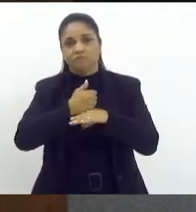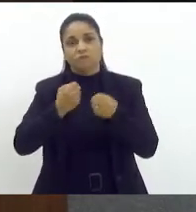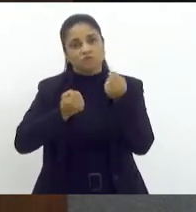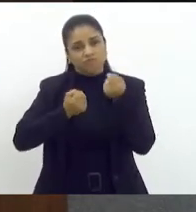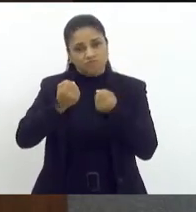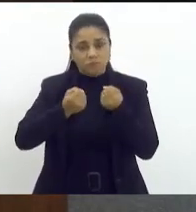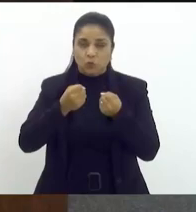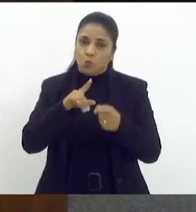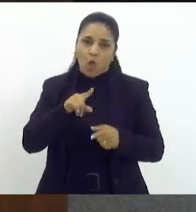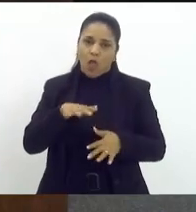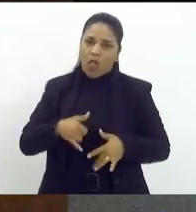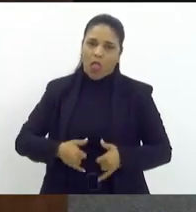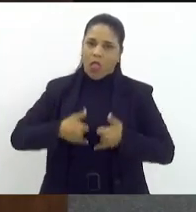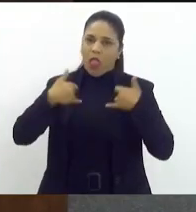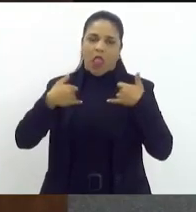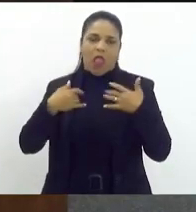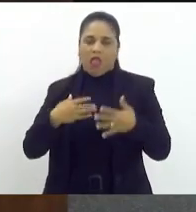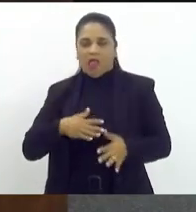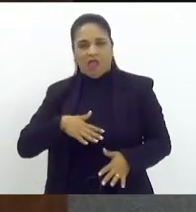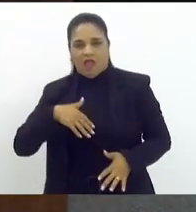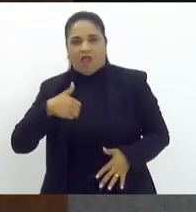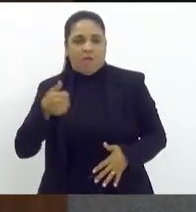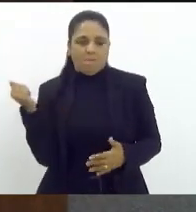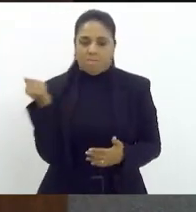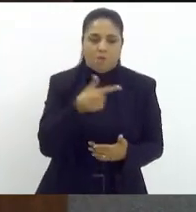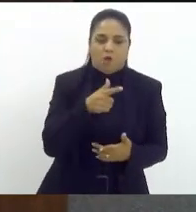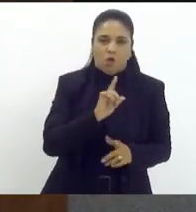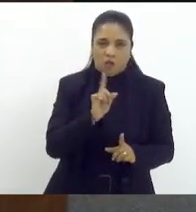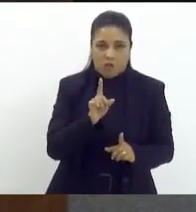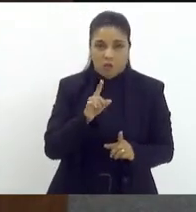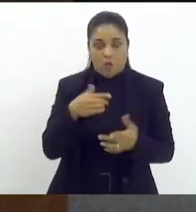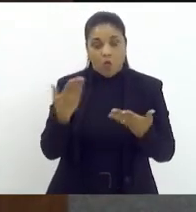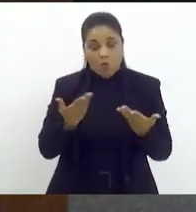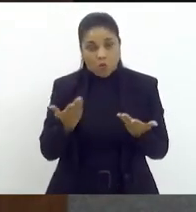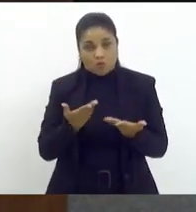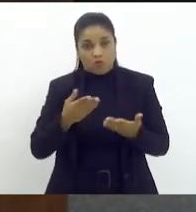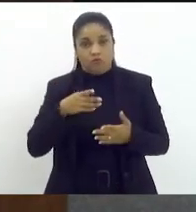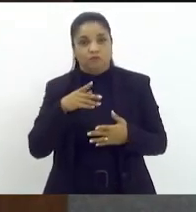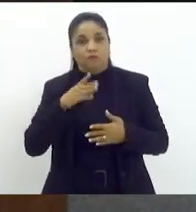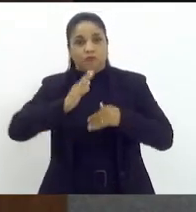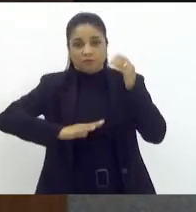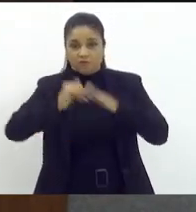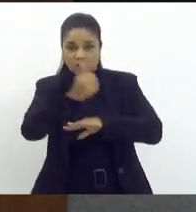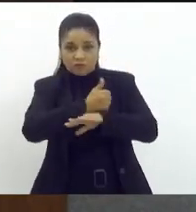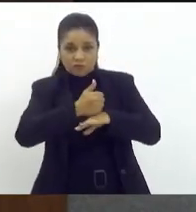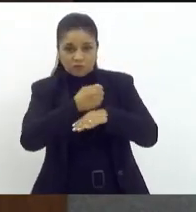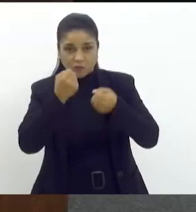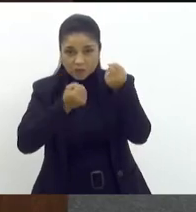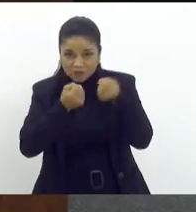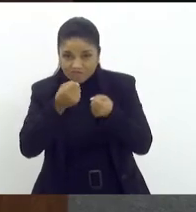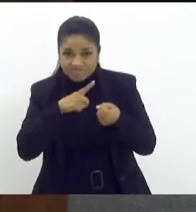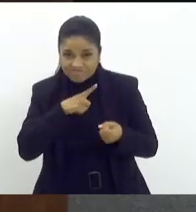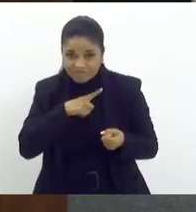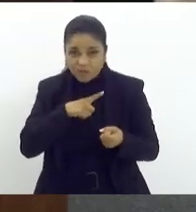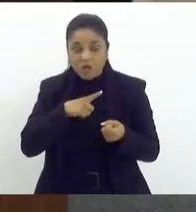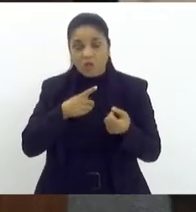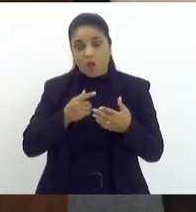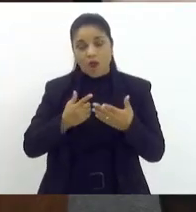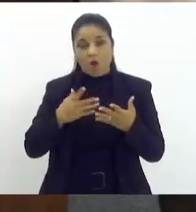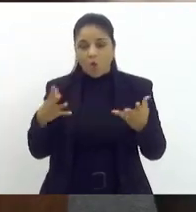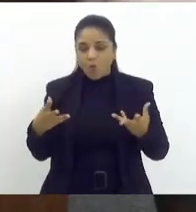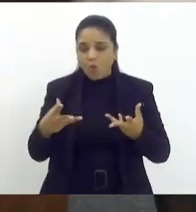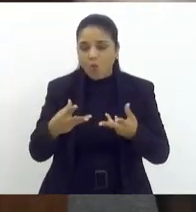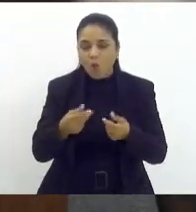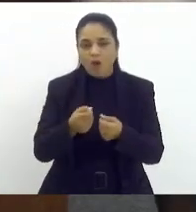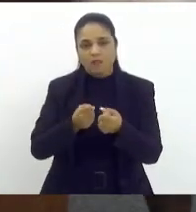como um privilégio um profissional de educação ter um veículo hoje é uma forma de garantir um deslocamento de qualidade visto